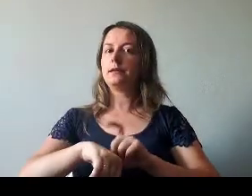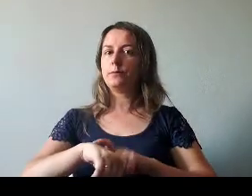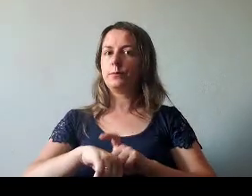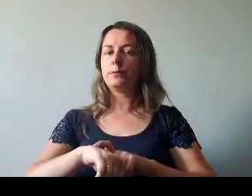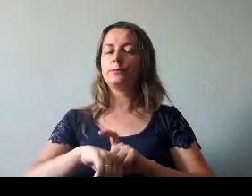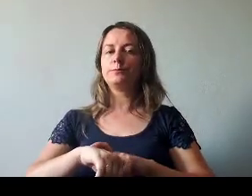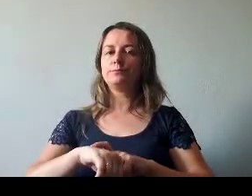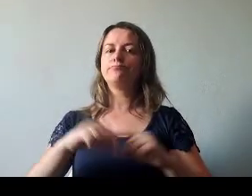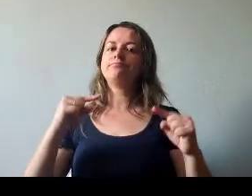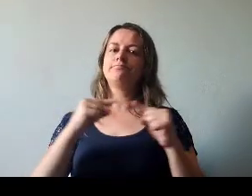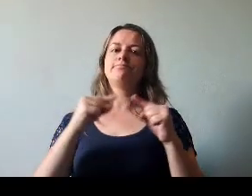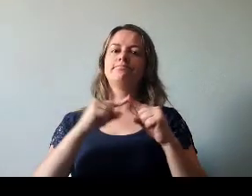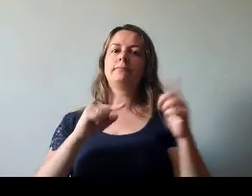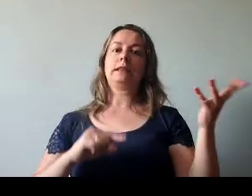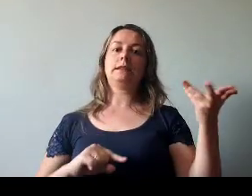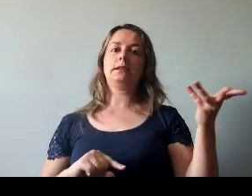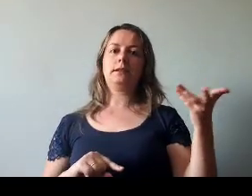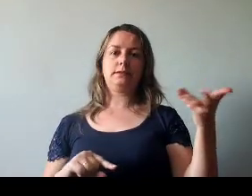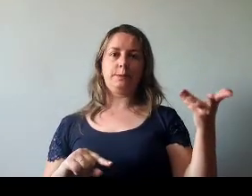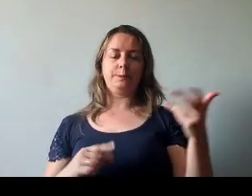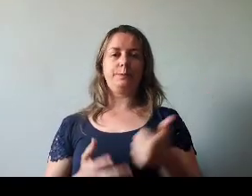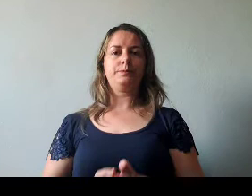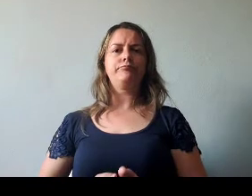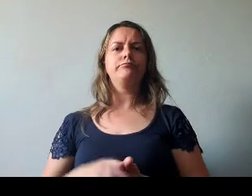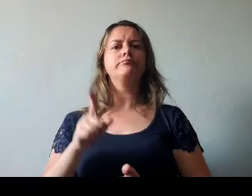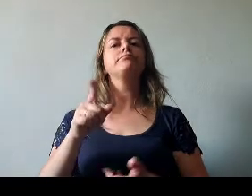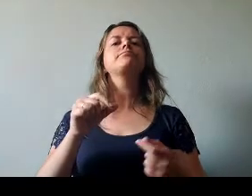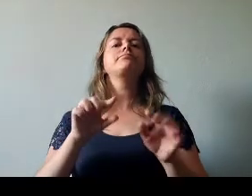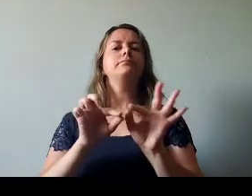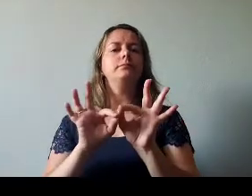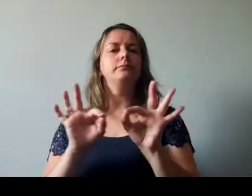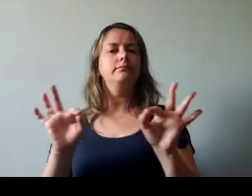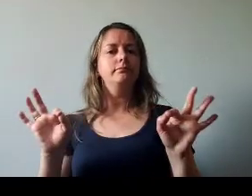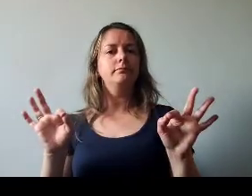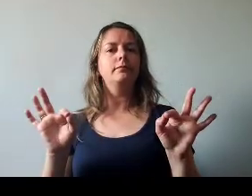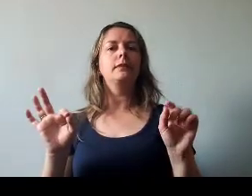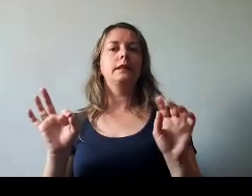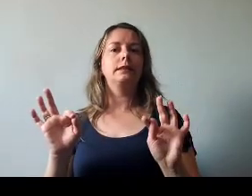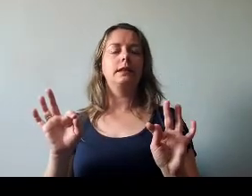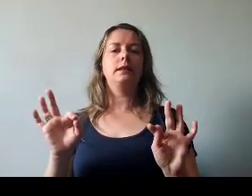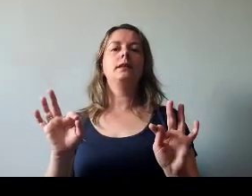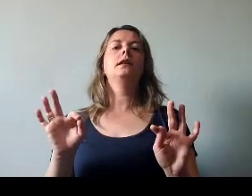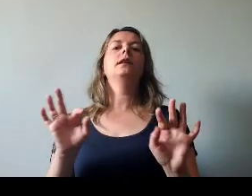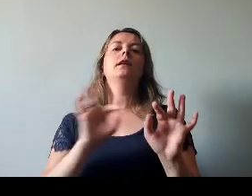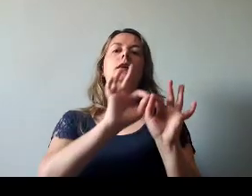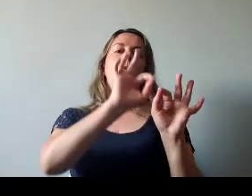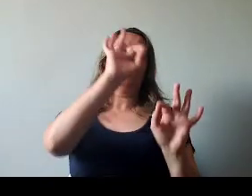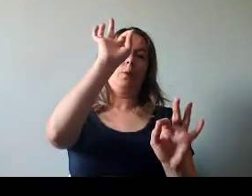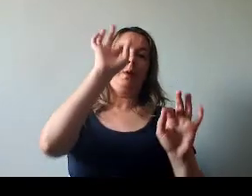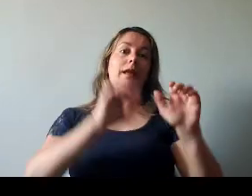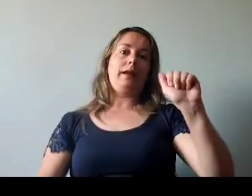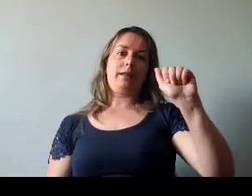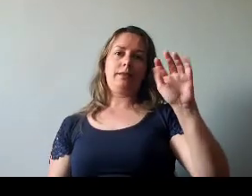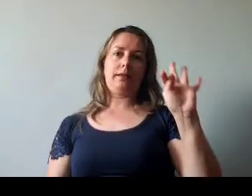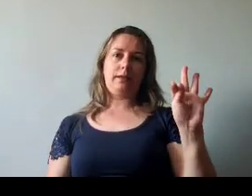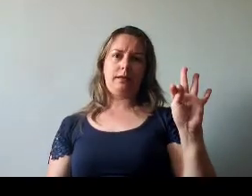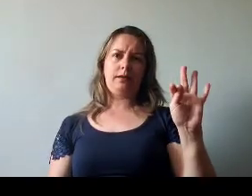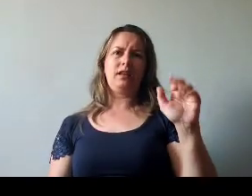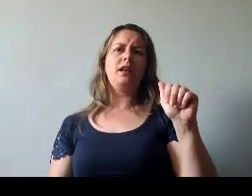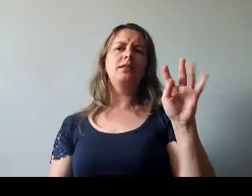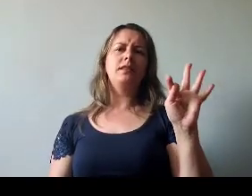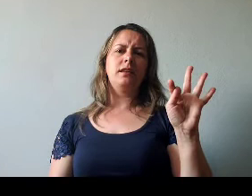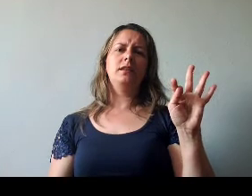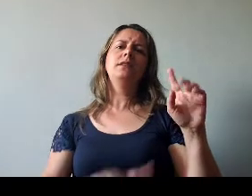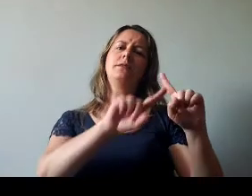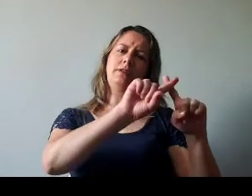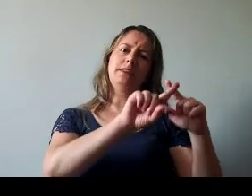Bom, então a base é t, a altura é at, então a gente vai estar multiplicando at vezes